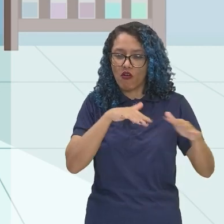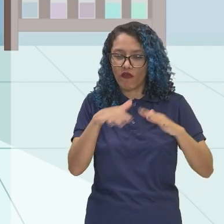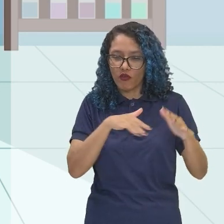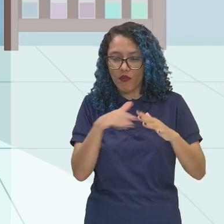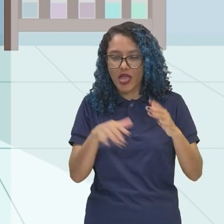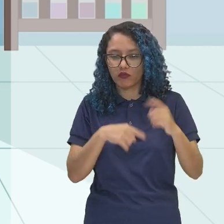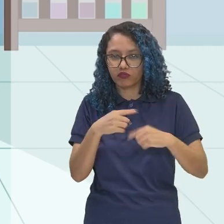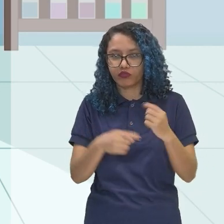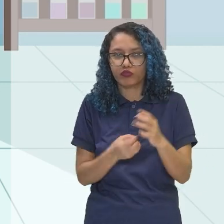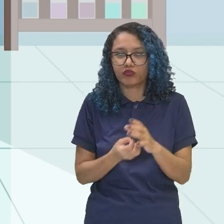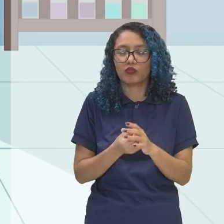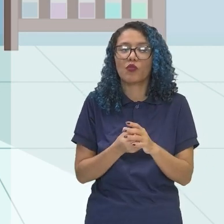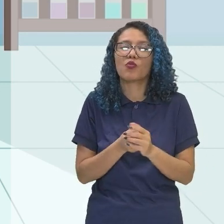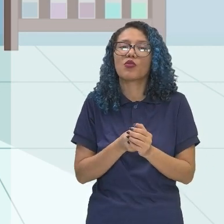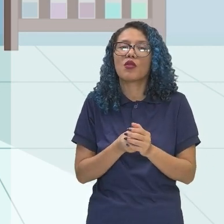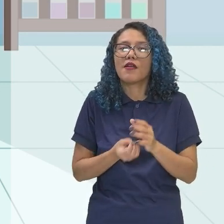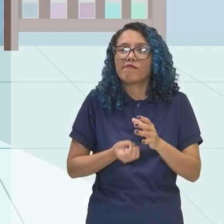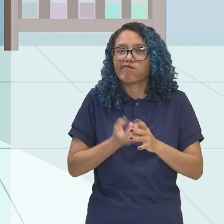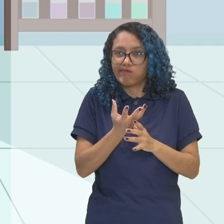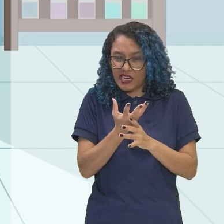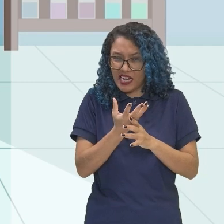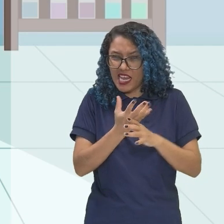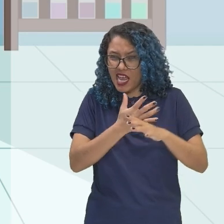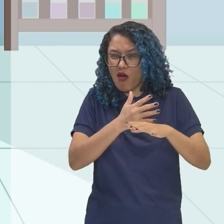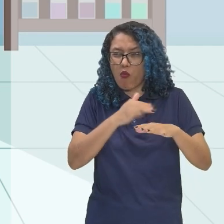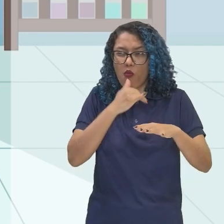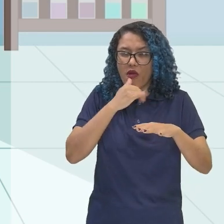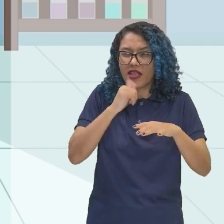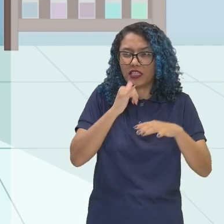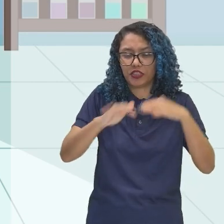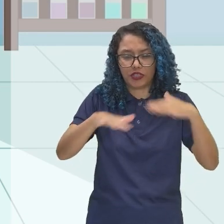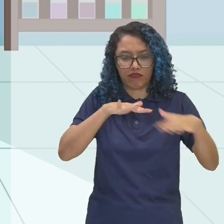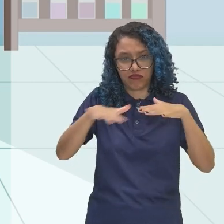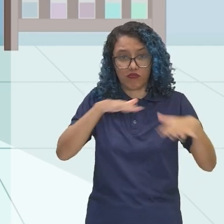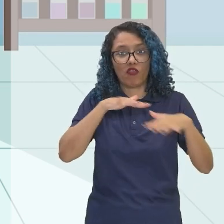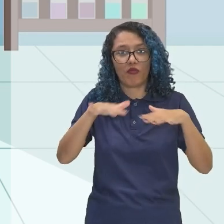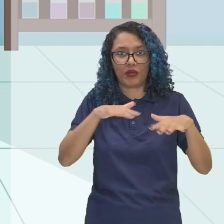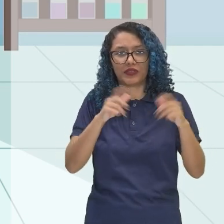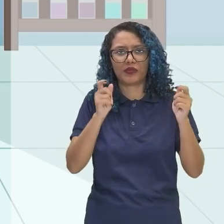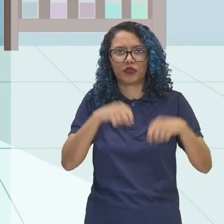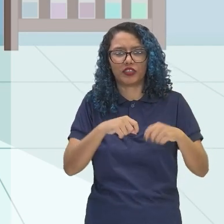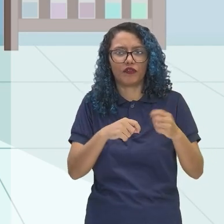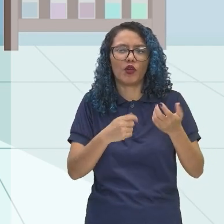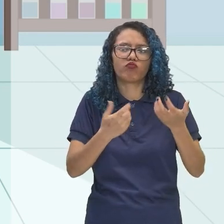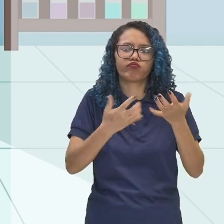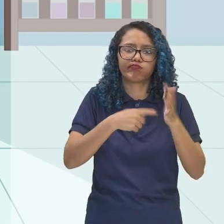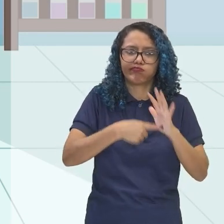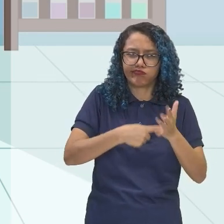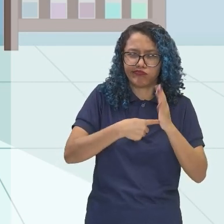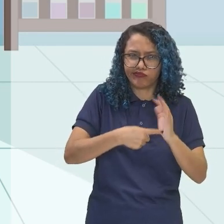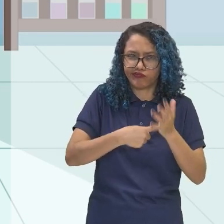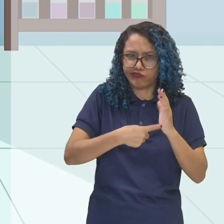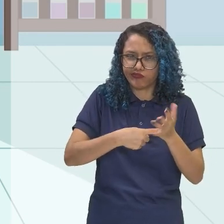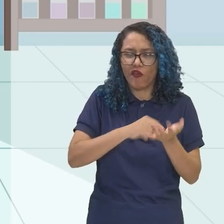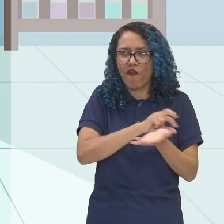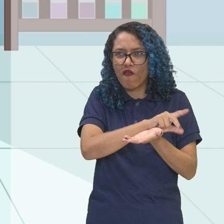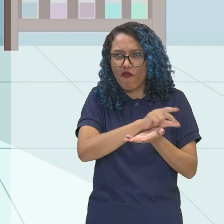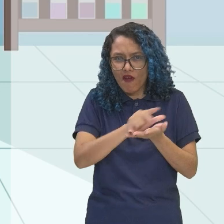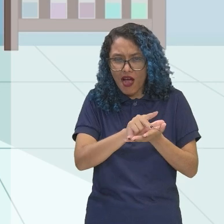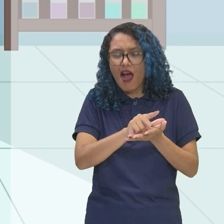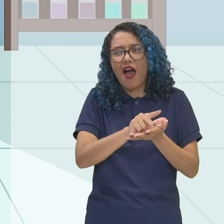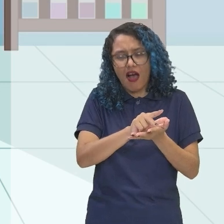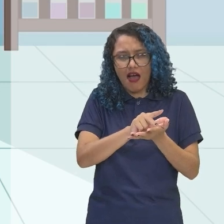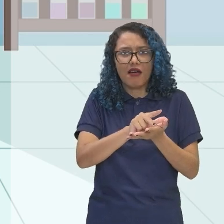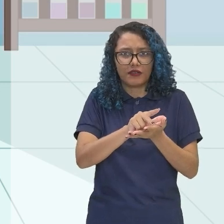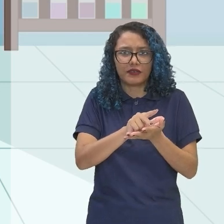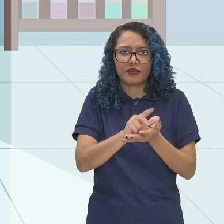de energia cinética, para acionar turbinas, que por sua vez acionam